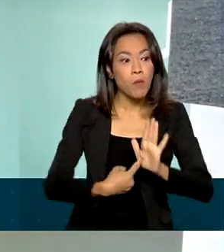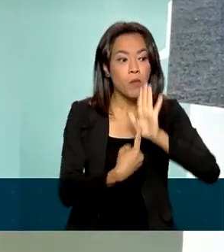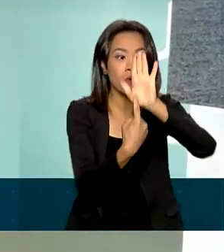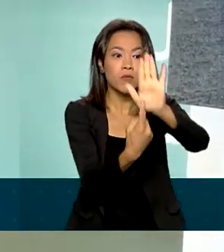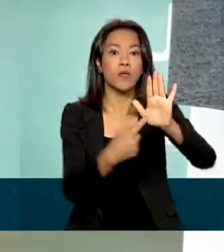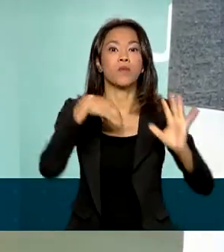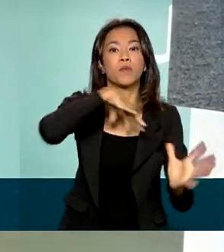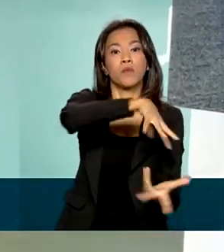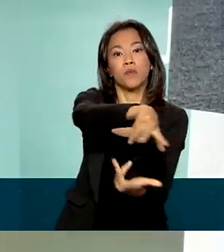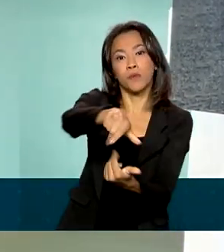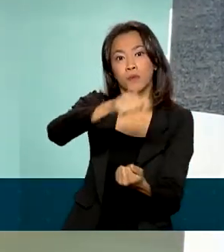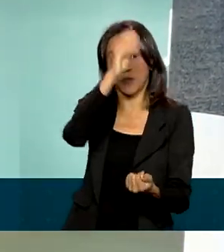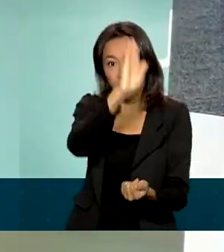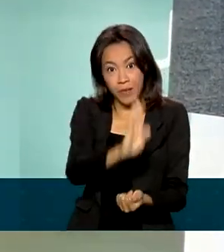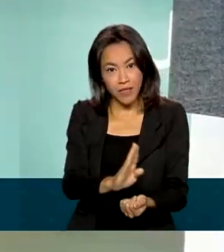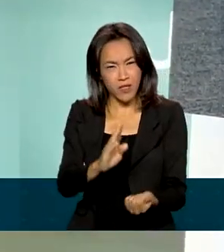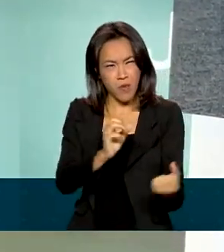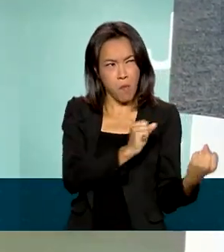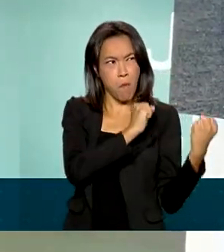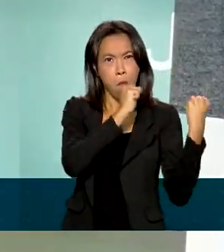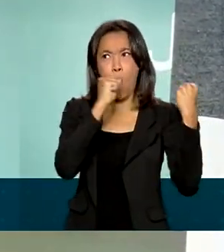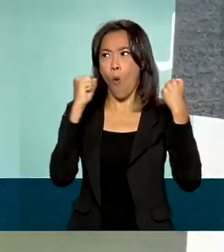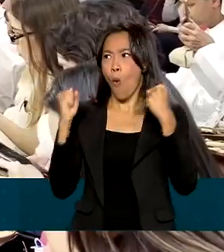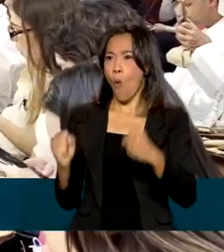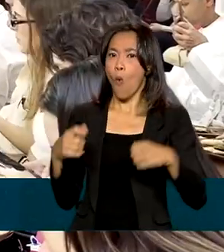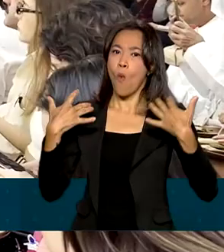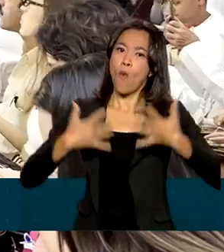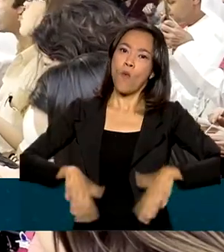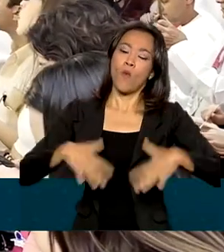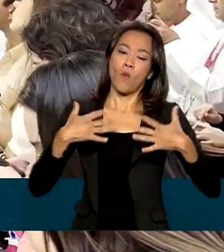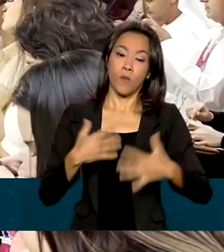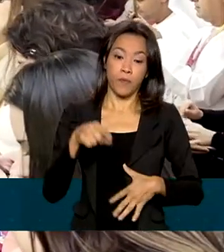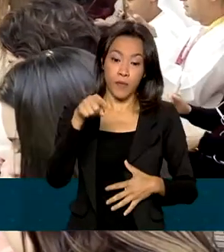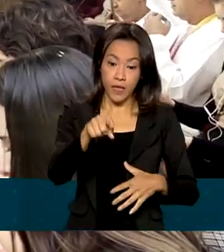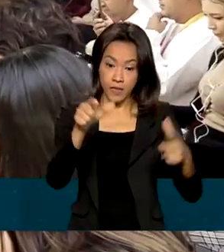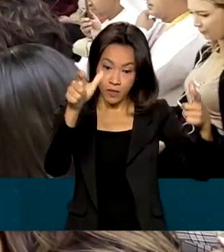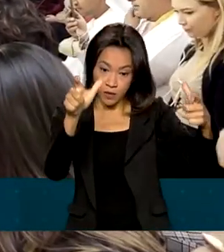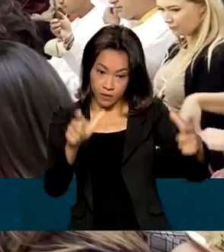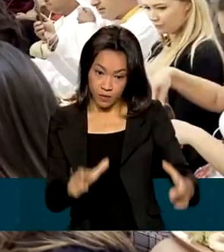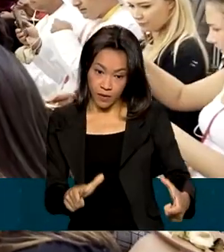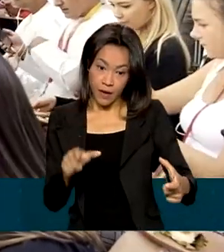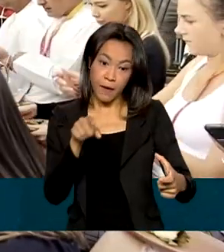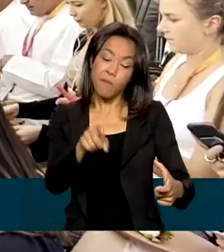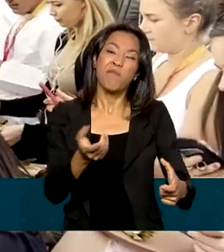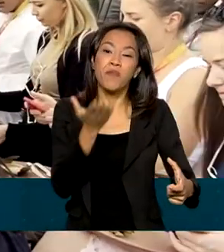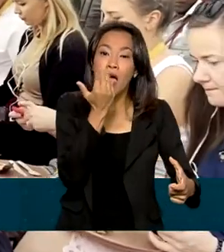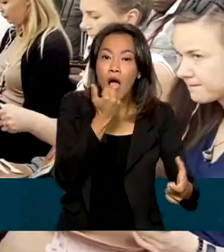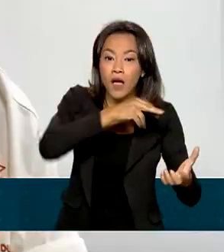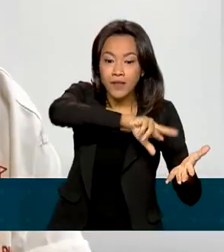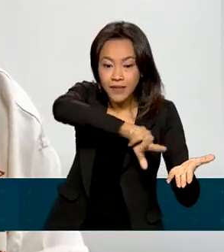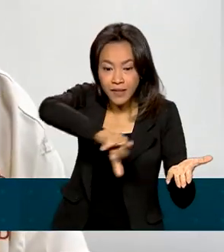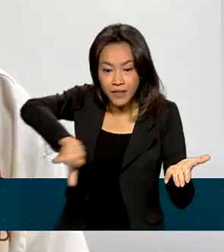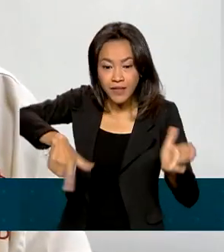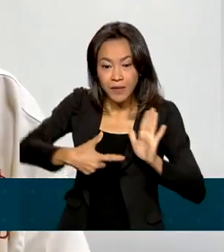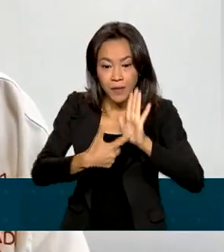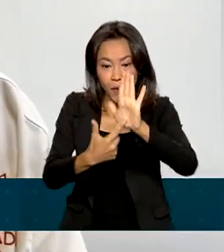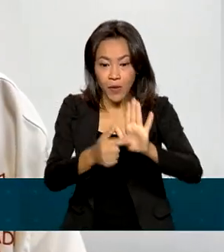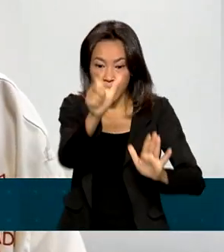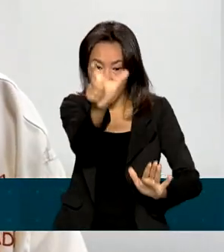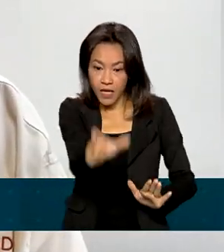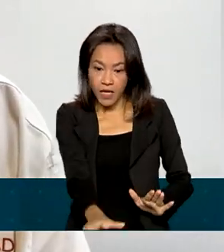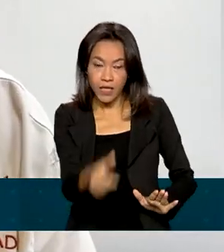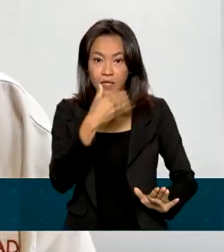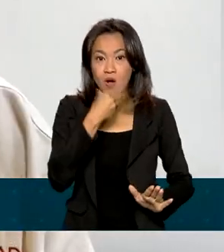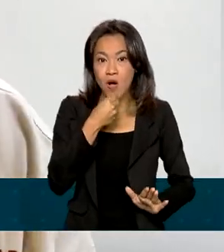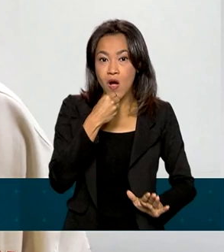Brasil, vamos dizer, é poderoso em termos de agronegócio. No pavilhão, a gastronomia também é destaque. Este chefe de